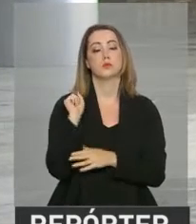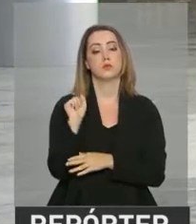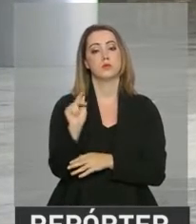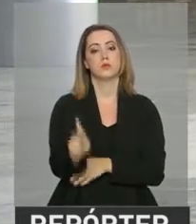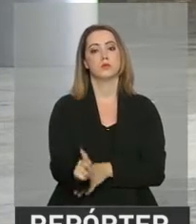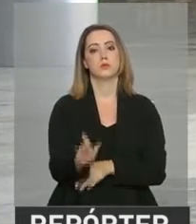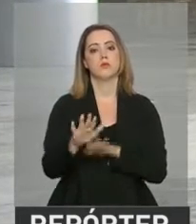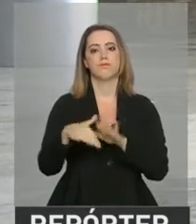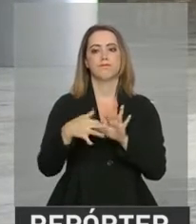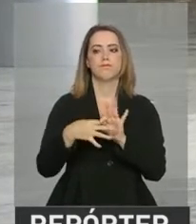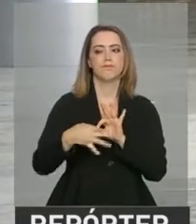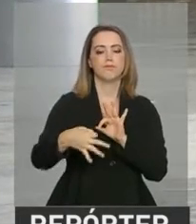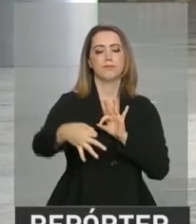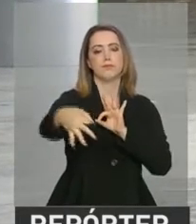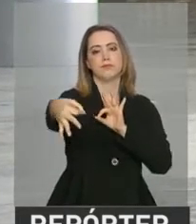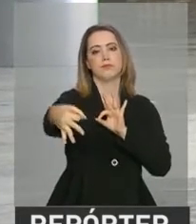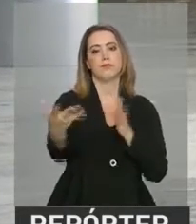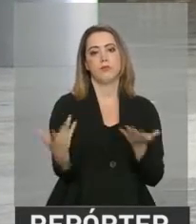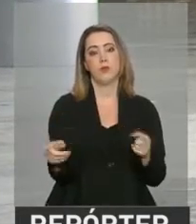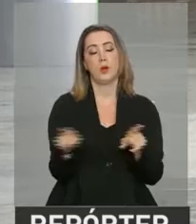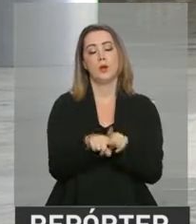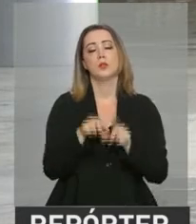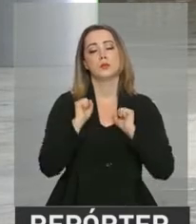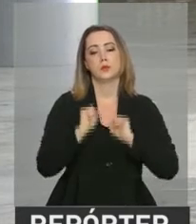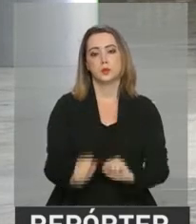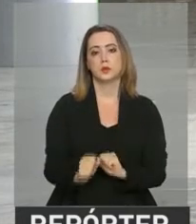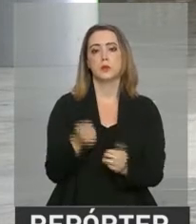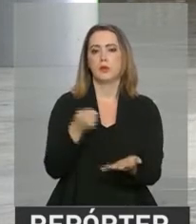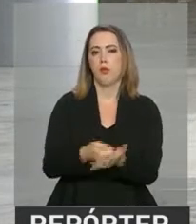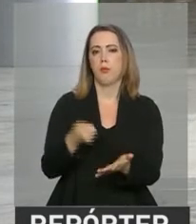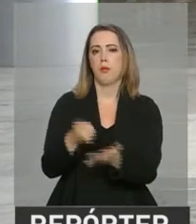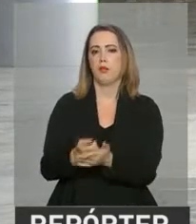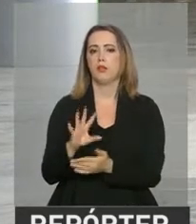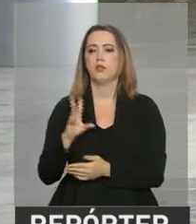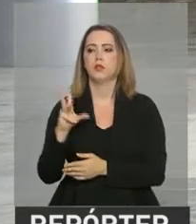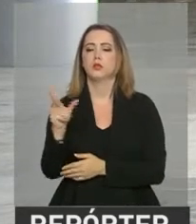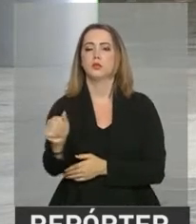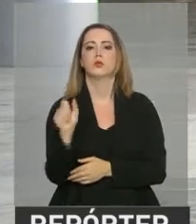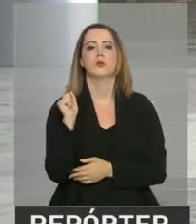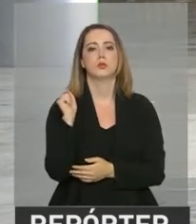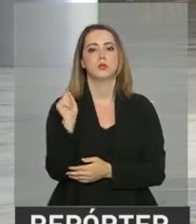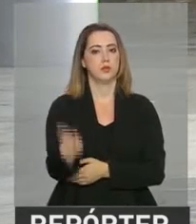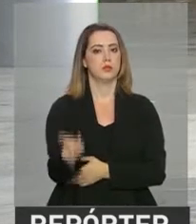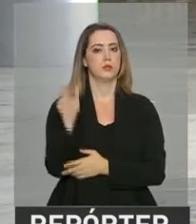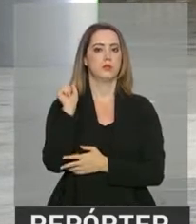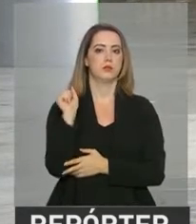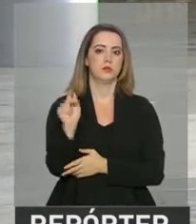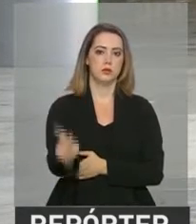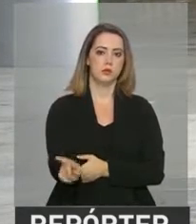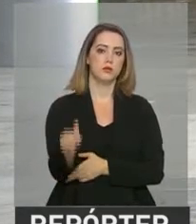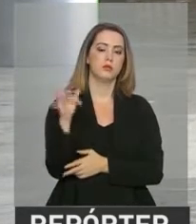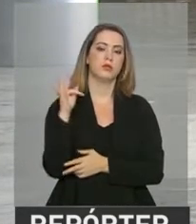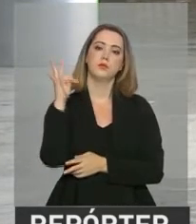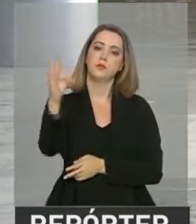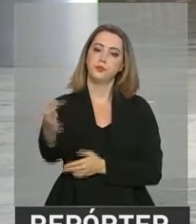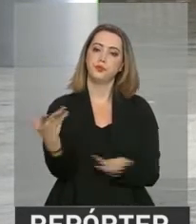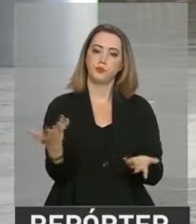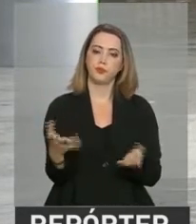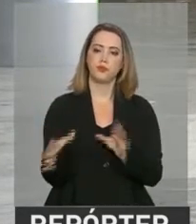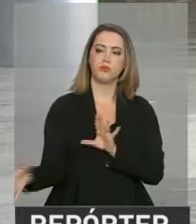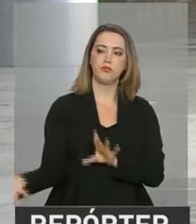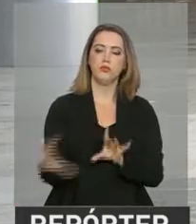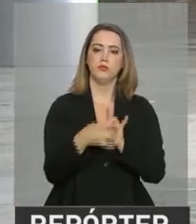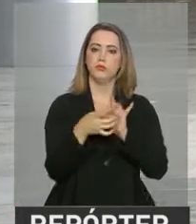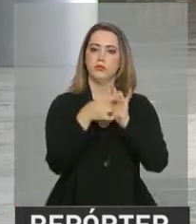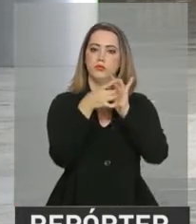a longo prazo e garantir o pagamento dos benefícios no futuro essas justificativas se mesclam com